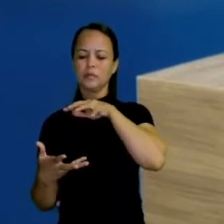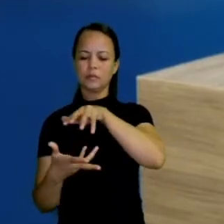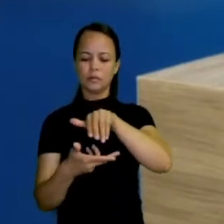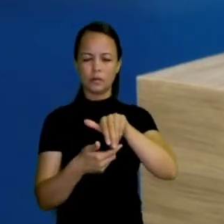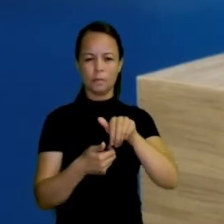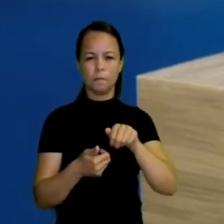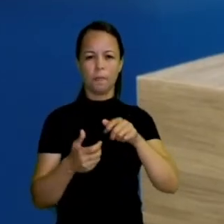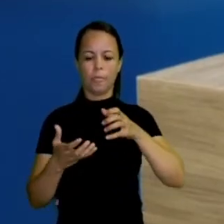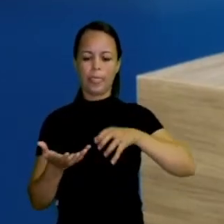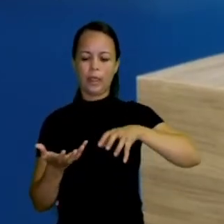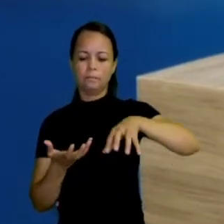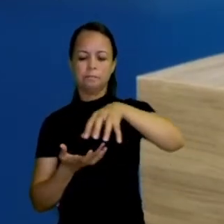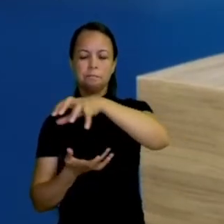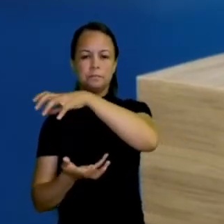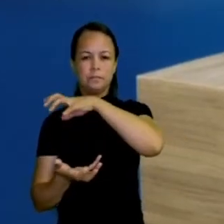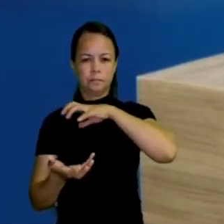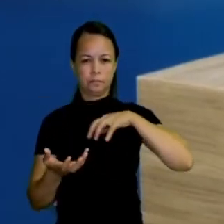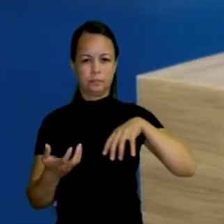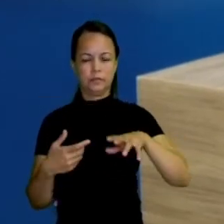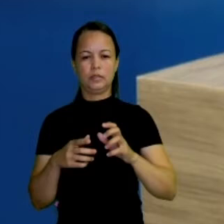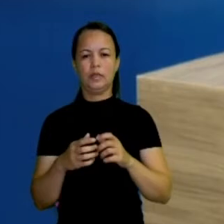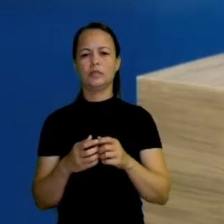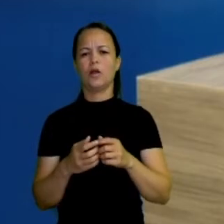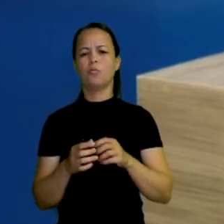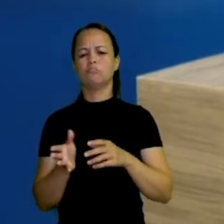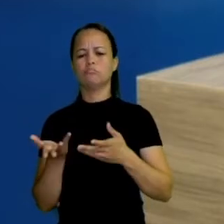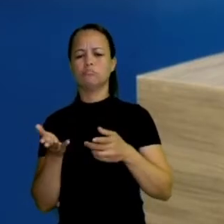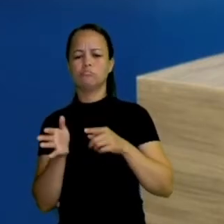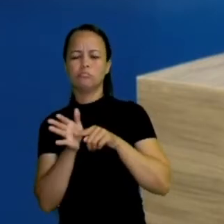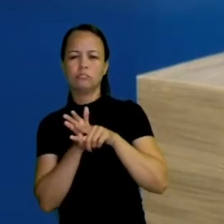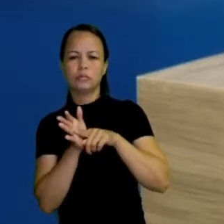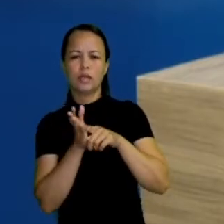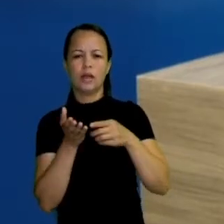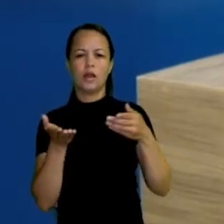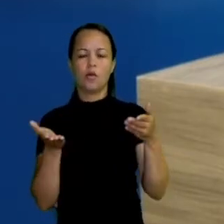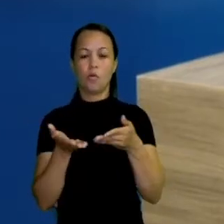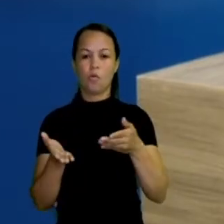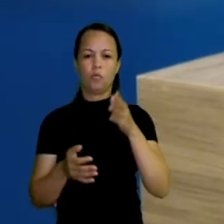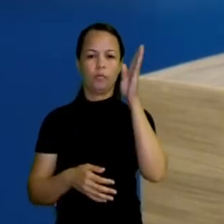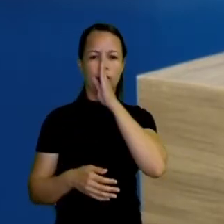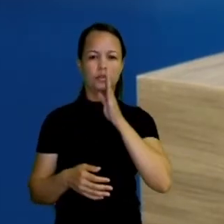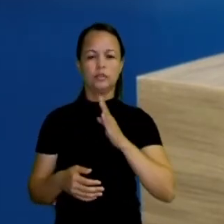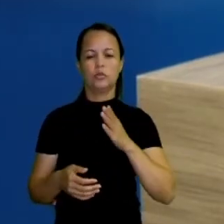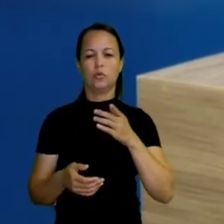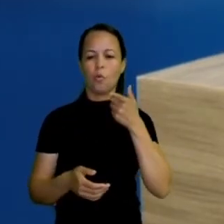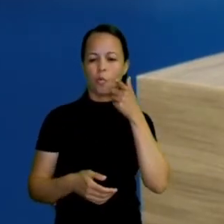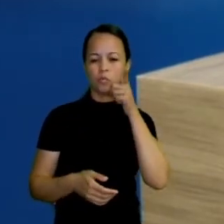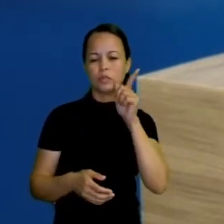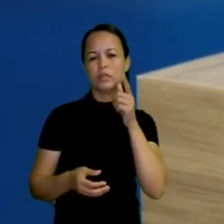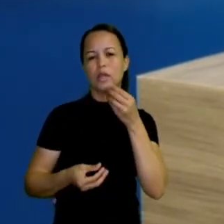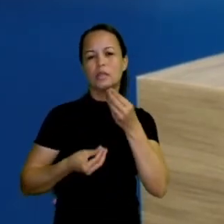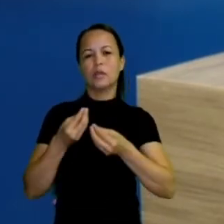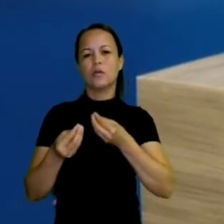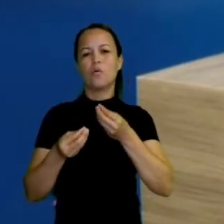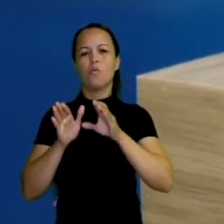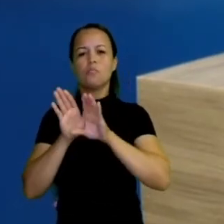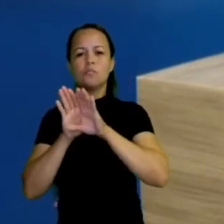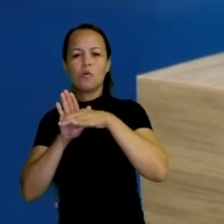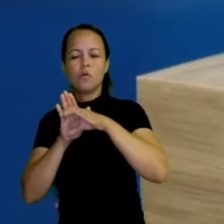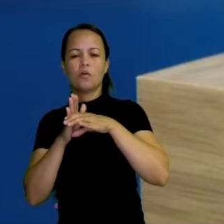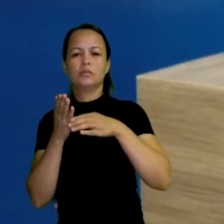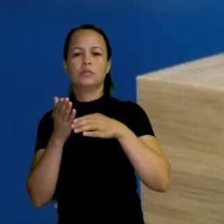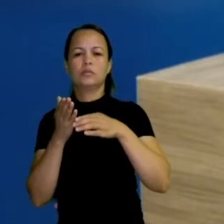e esse contexto a analisar aqui Brasil hoje é que a gente consiga ter esse conceito de como aconteceu desde